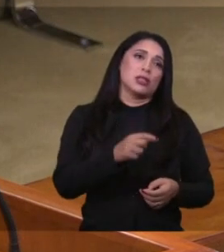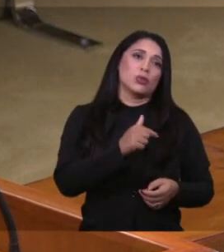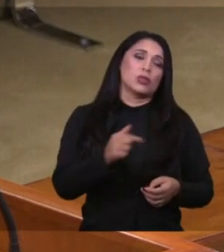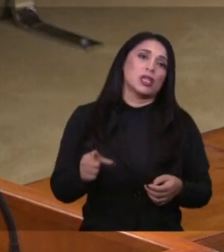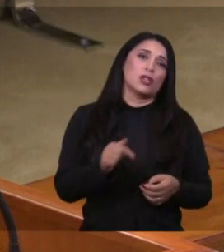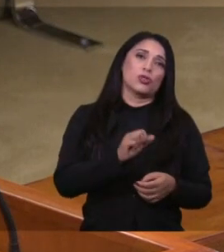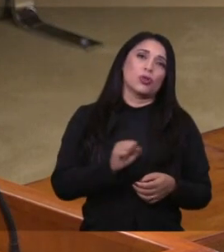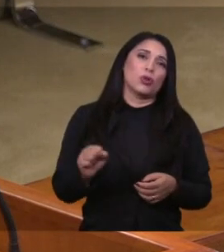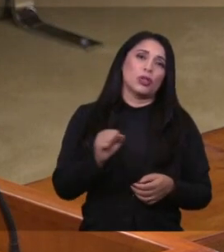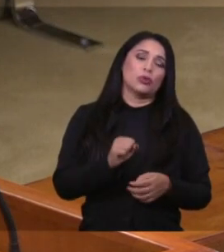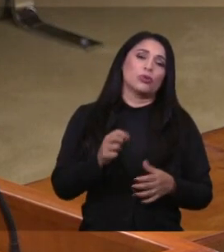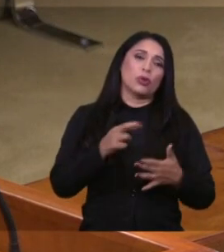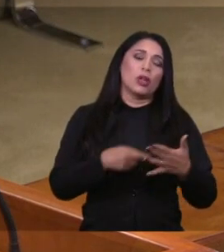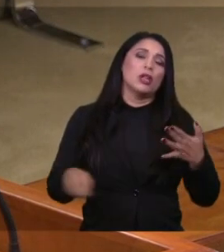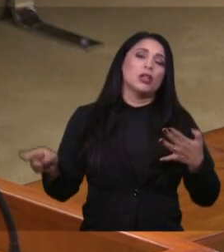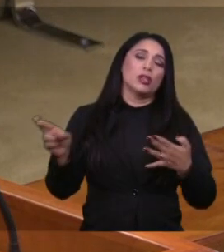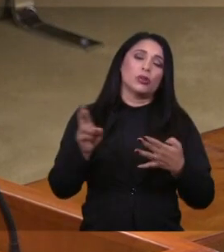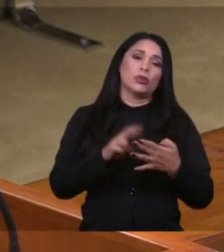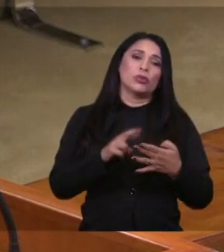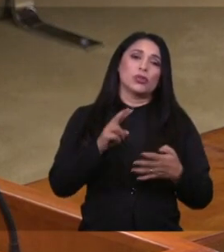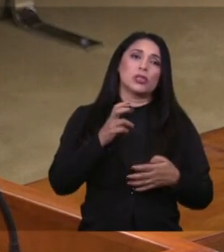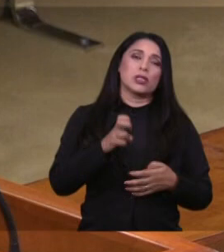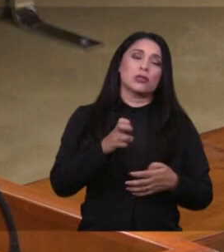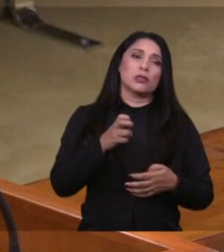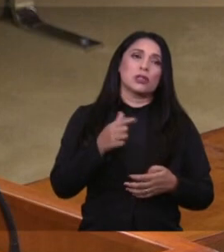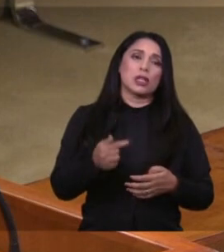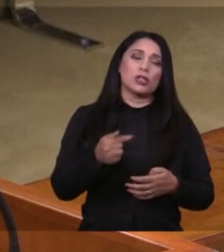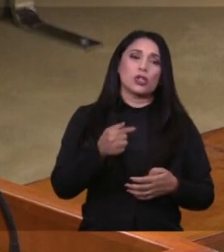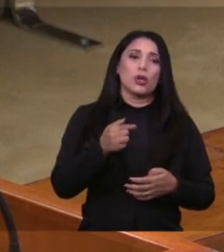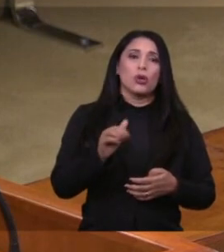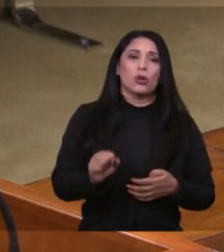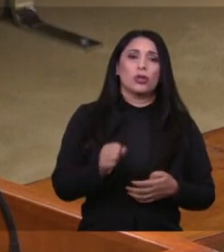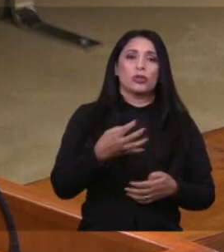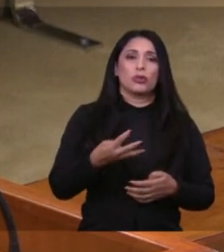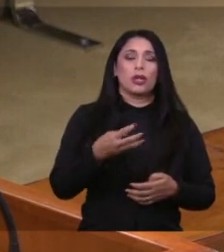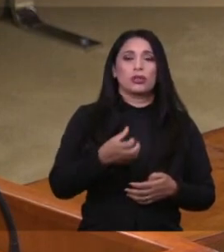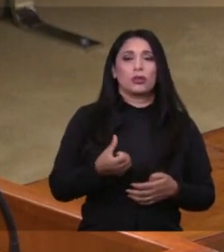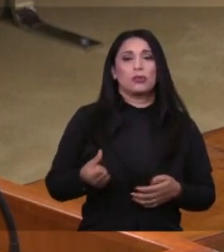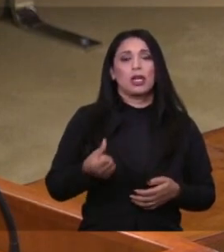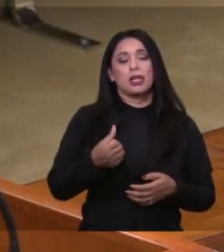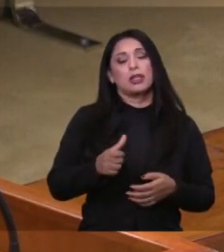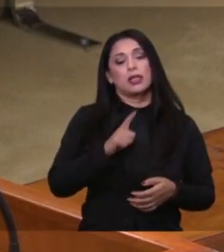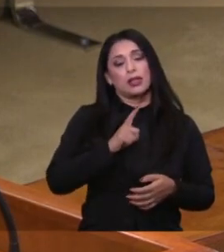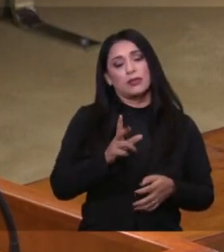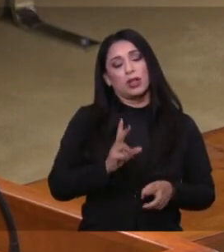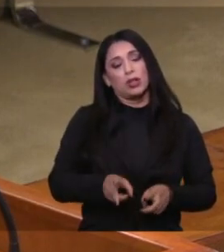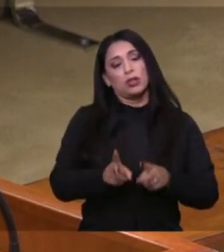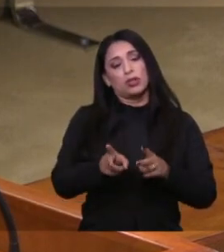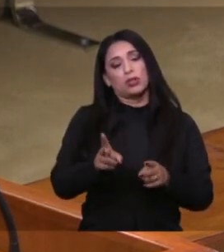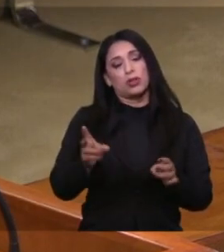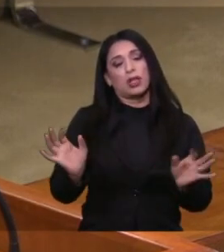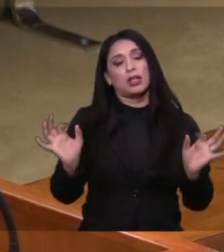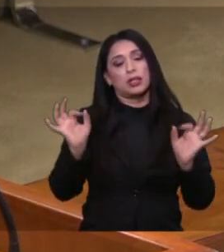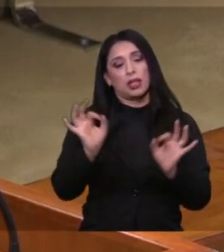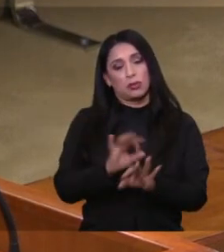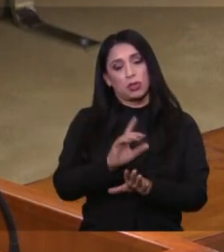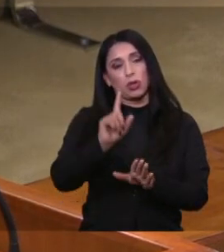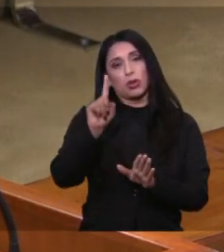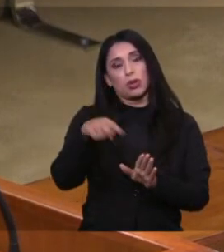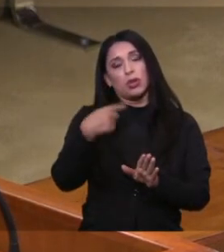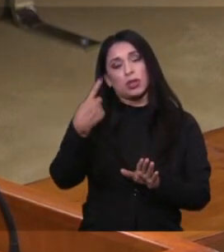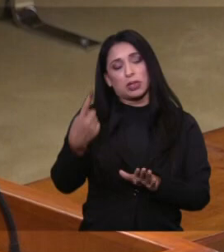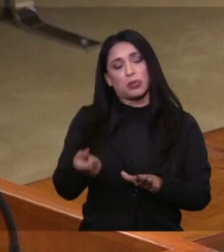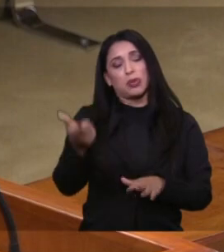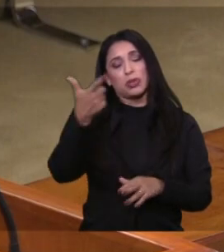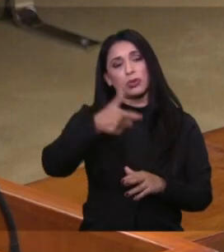extraordinário, 578846, em 2018. Houve uma solução de continuidade. Houve o término e depois começou